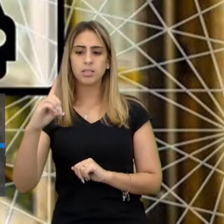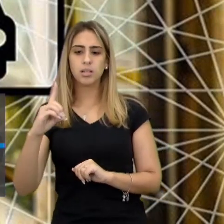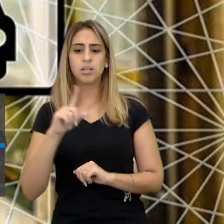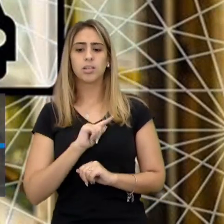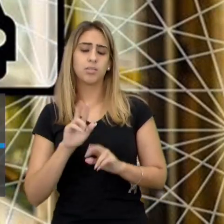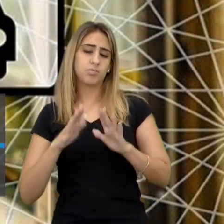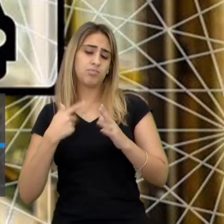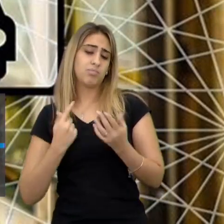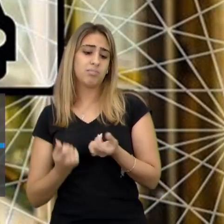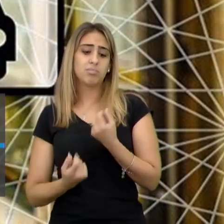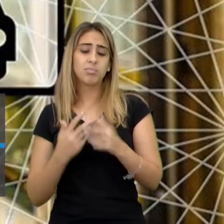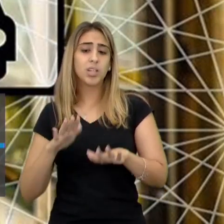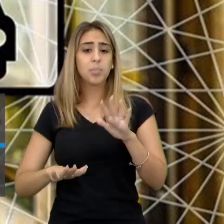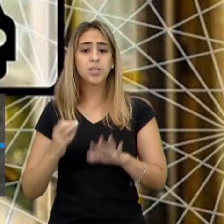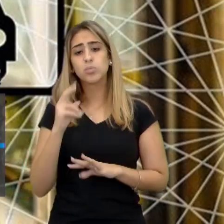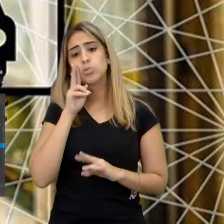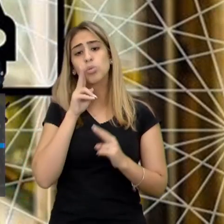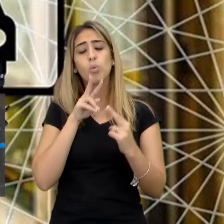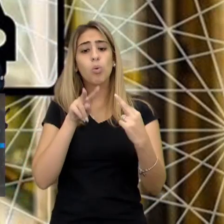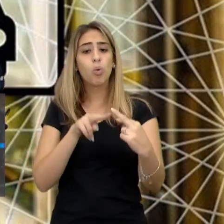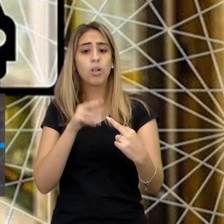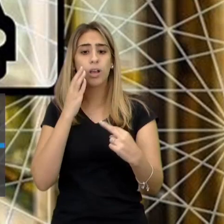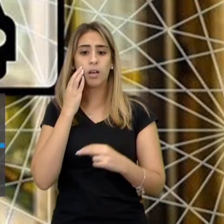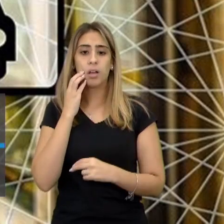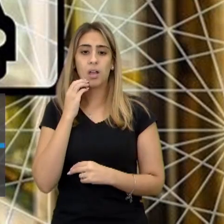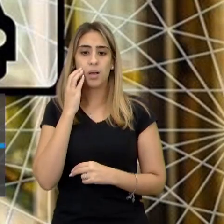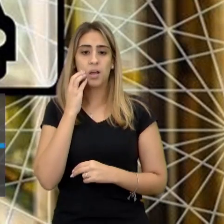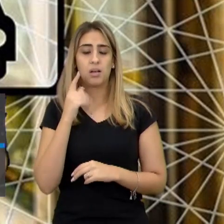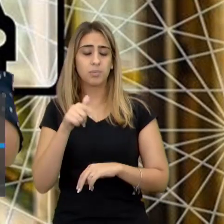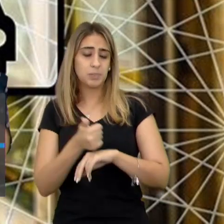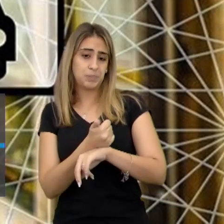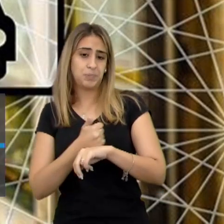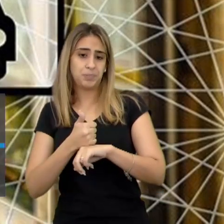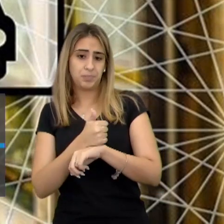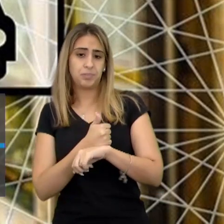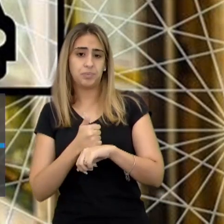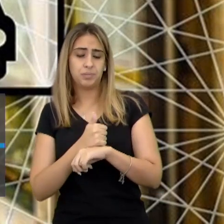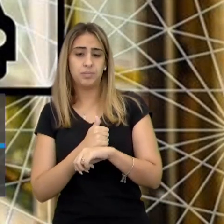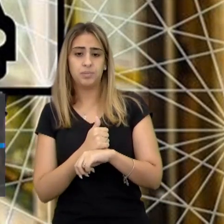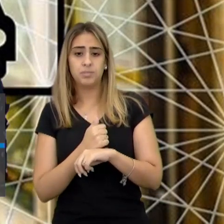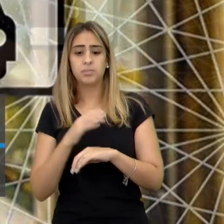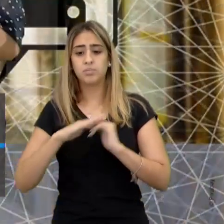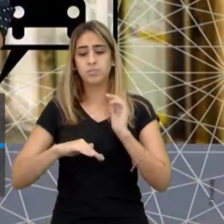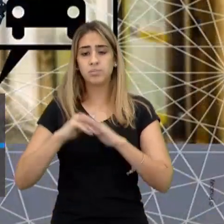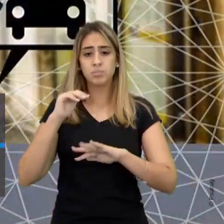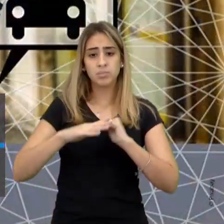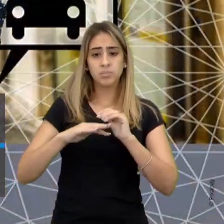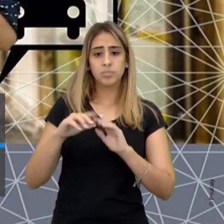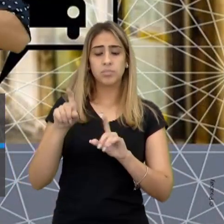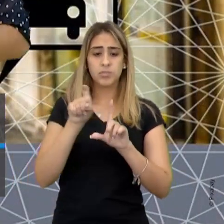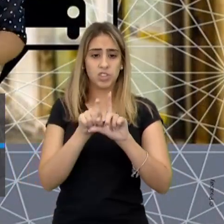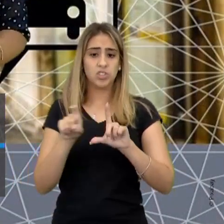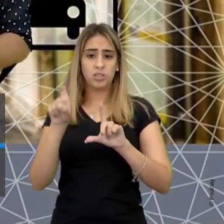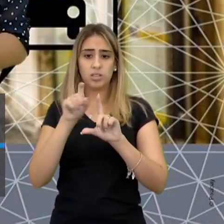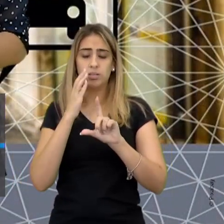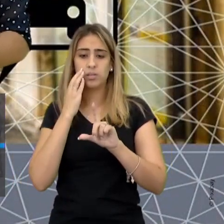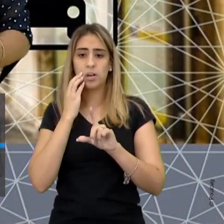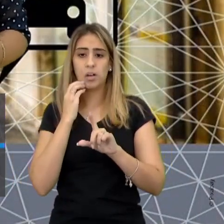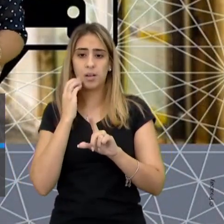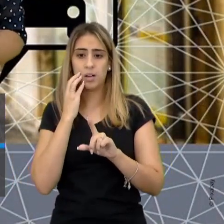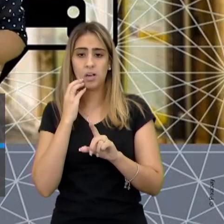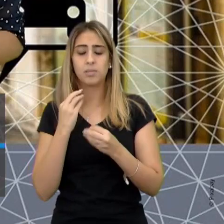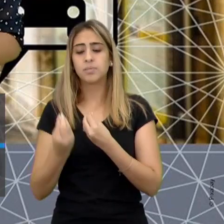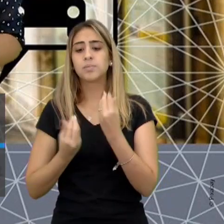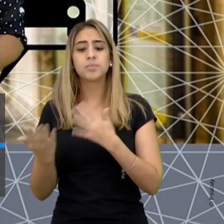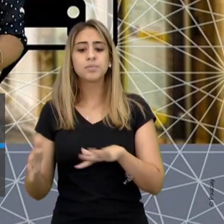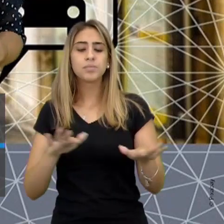muito do olhar do profissional. Então, por exemplo, para a arte digital a gente tem um campo. E qual